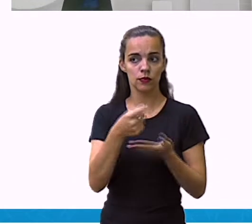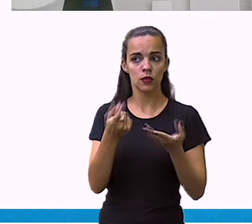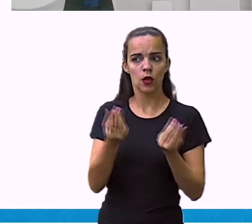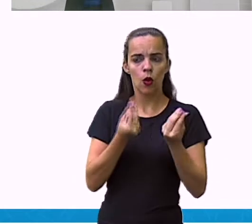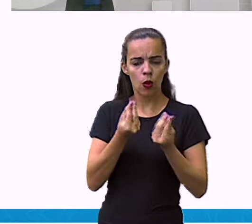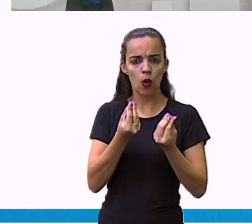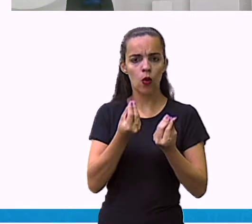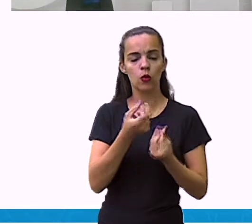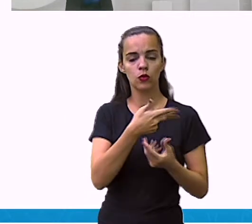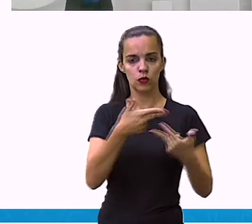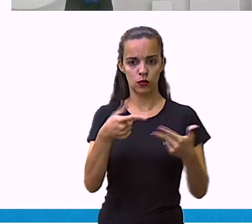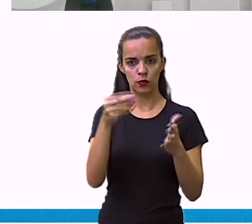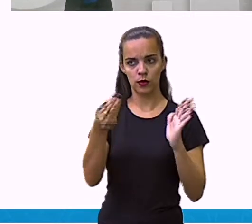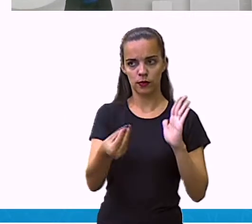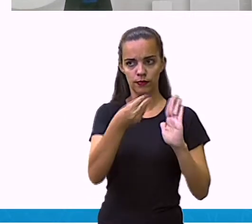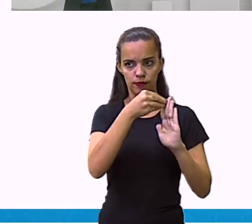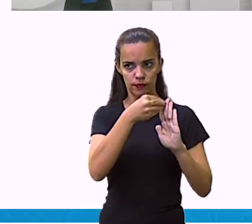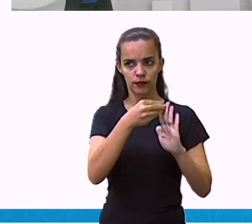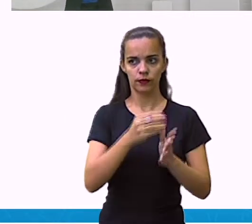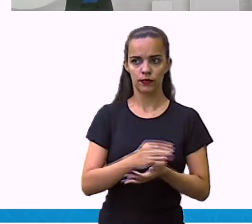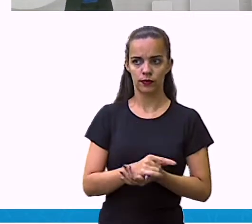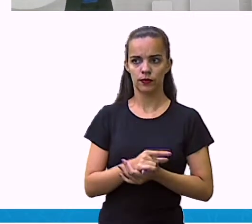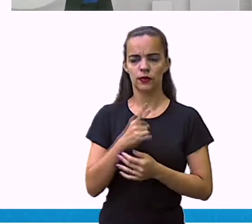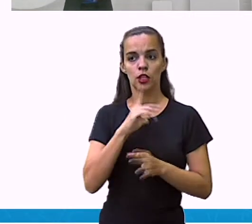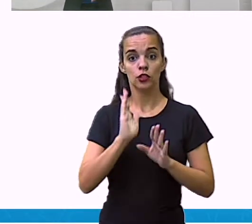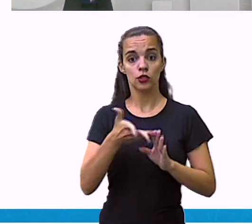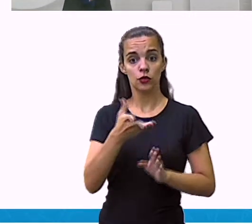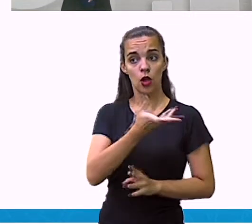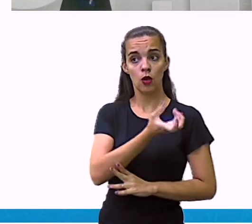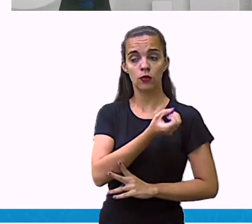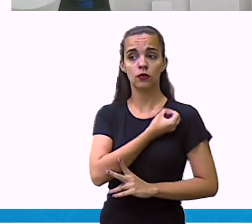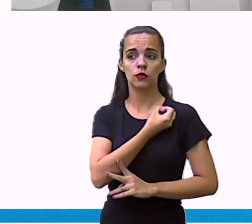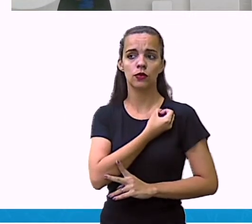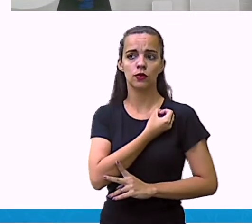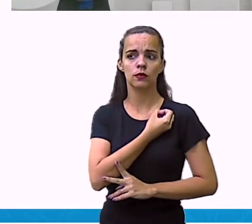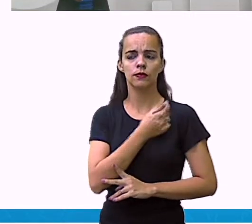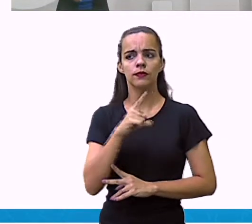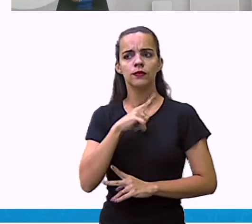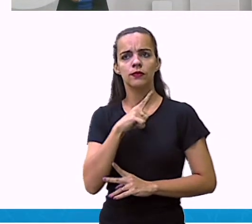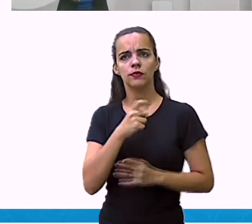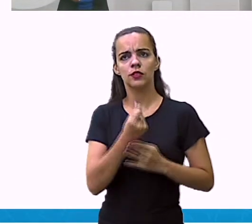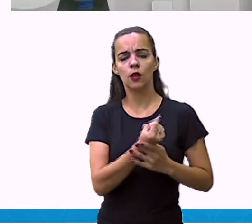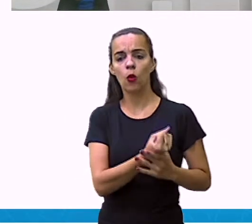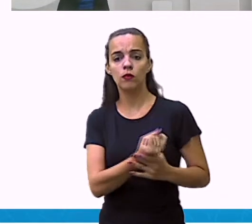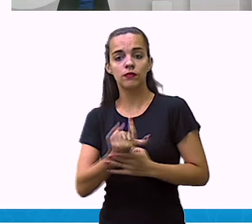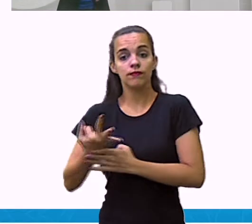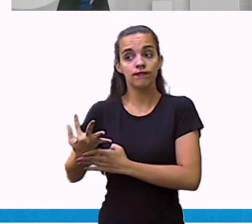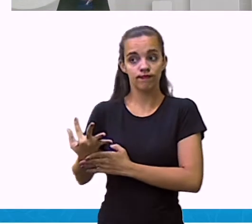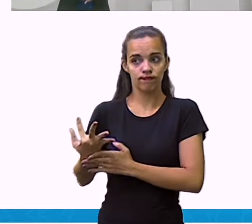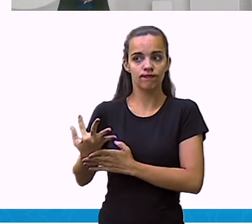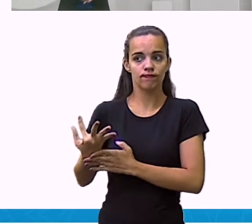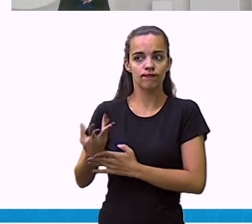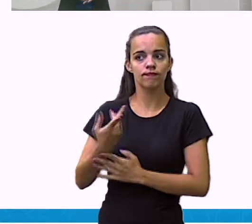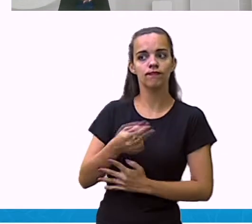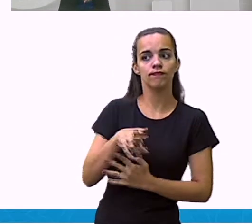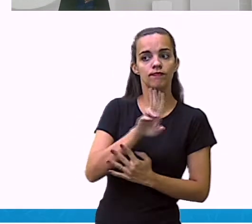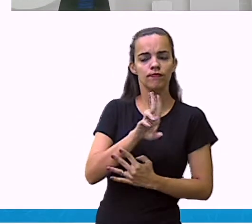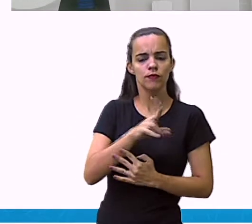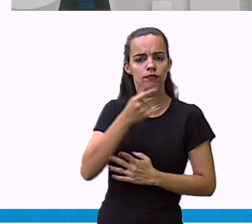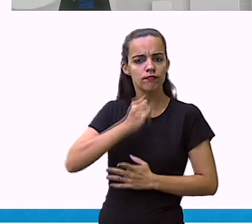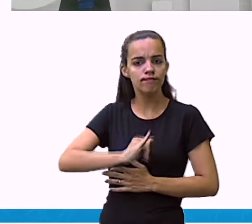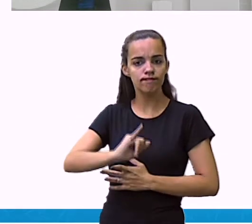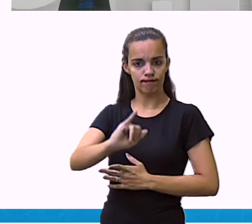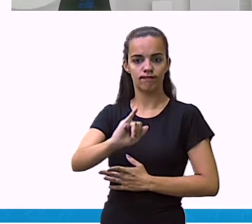de numeração decimal. Já os números são as quantidades que conseguimos